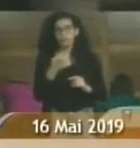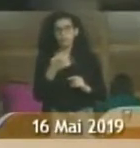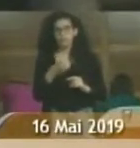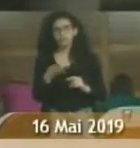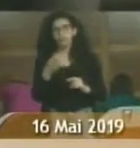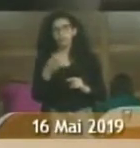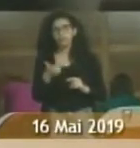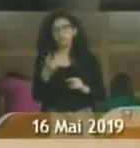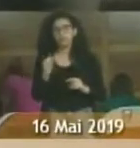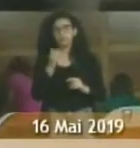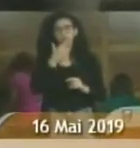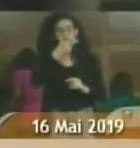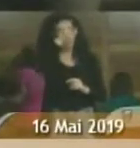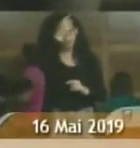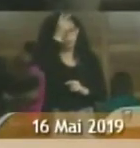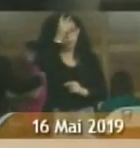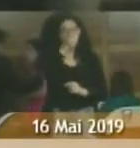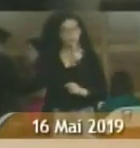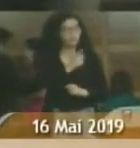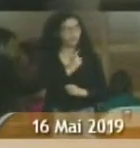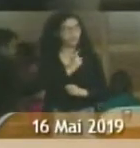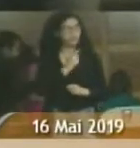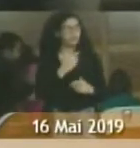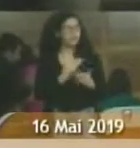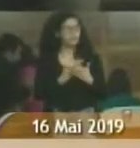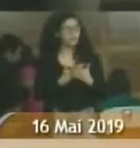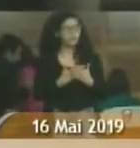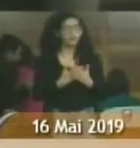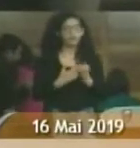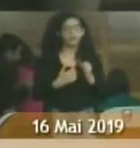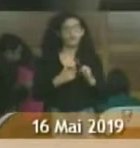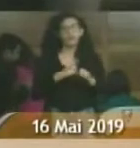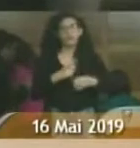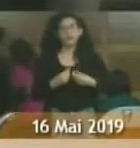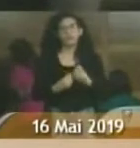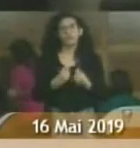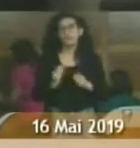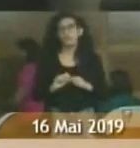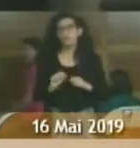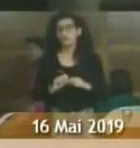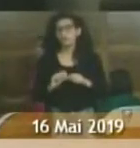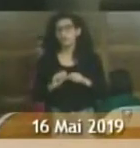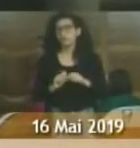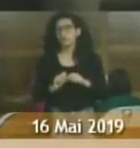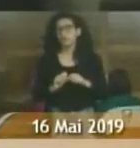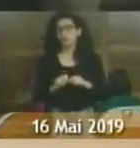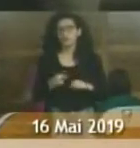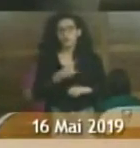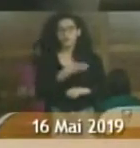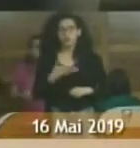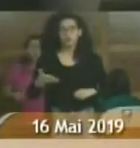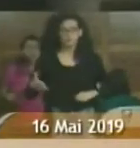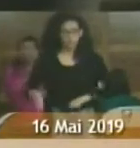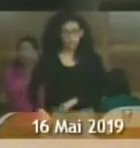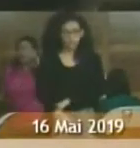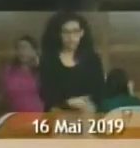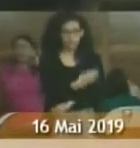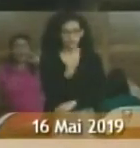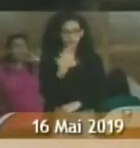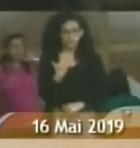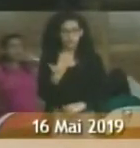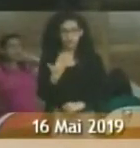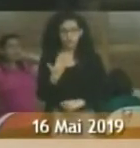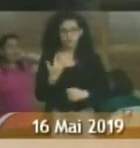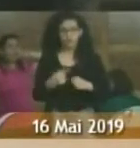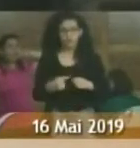1328, indicando ao prefeito municipal a realização de um estudo de viabilidade técnica para abertura de nova via pública que ligue a rua Maria